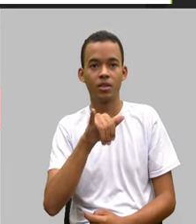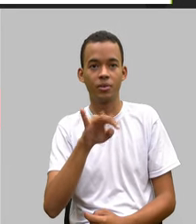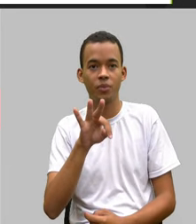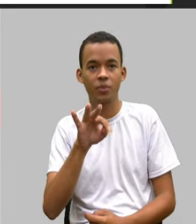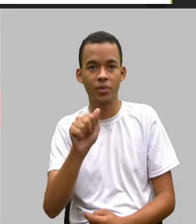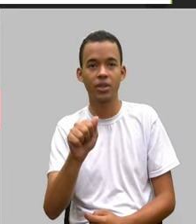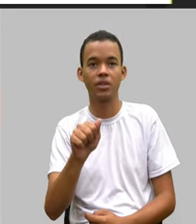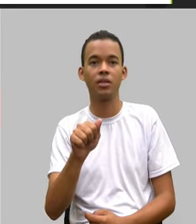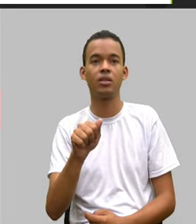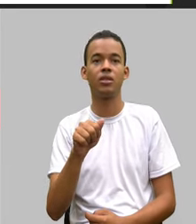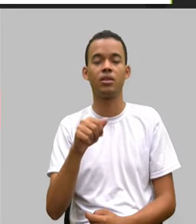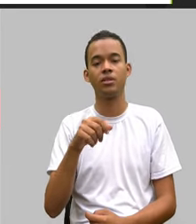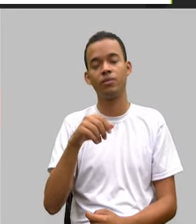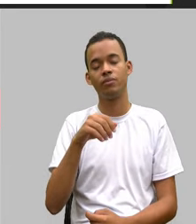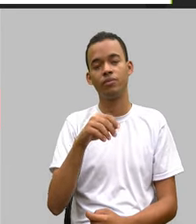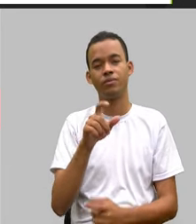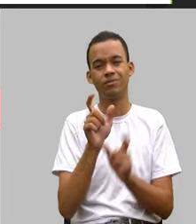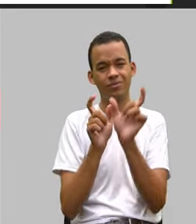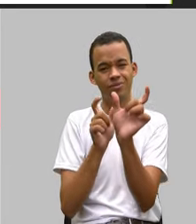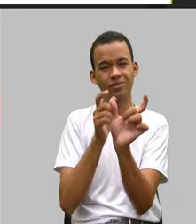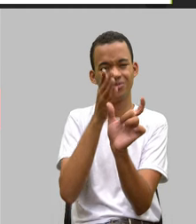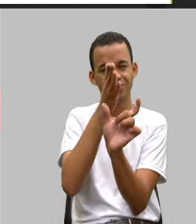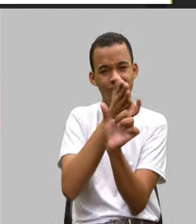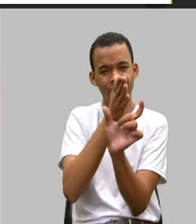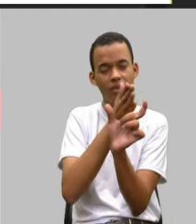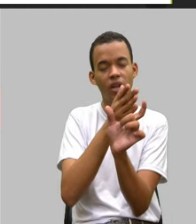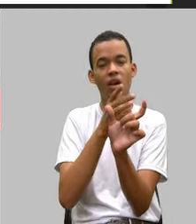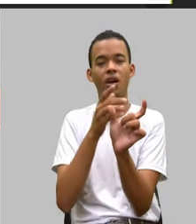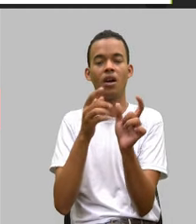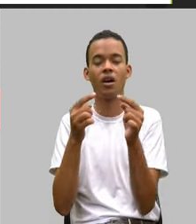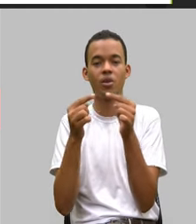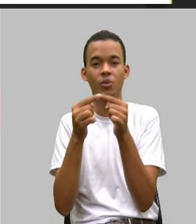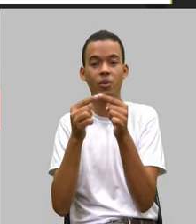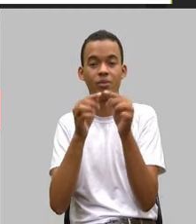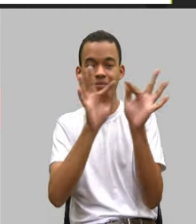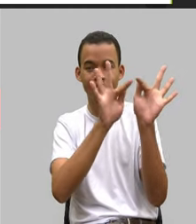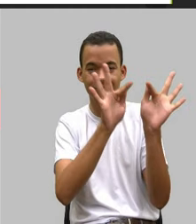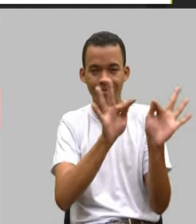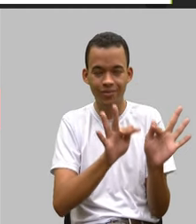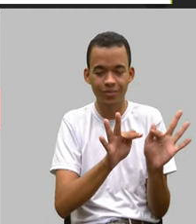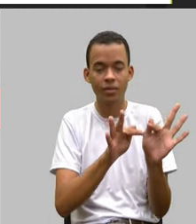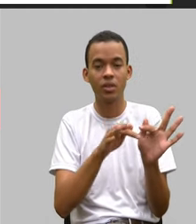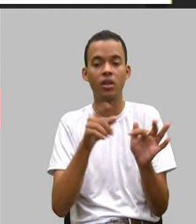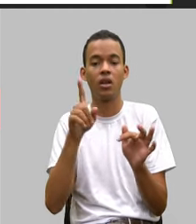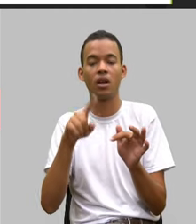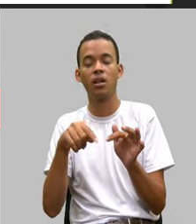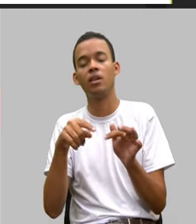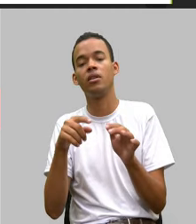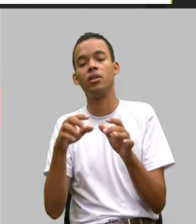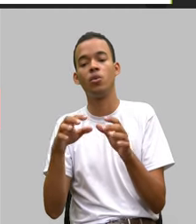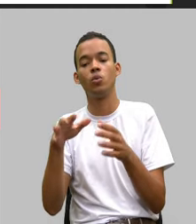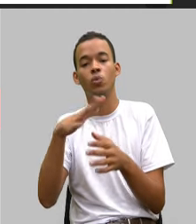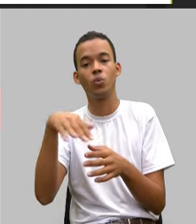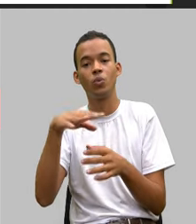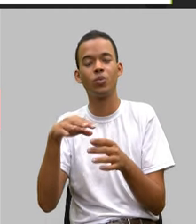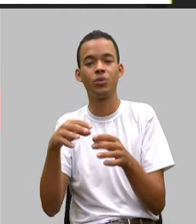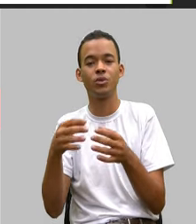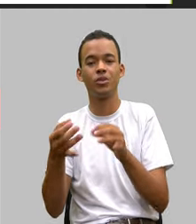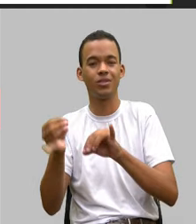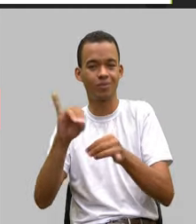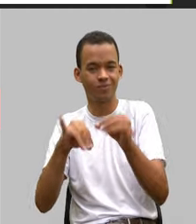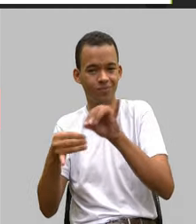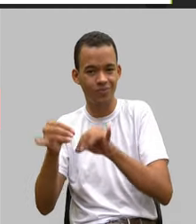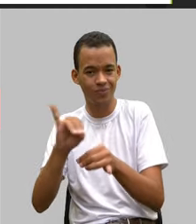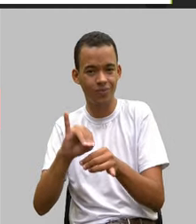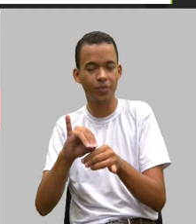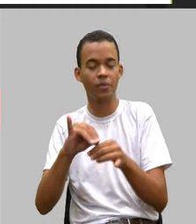felicidade a amida é uma substância química uma classe de substância química esses neurotransmissores do